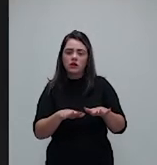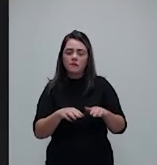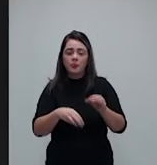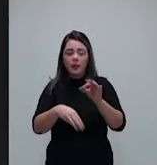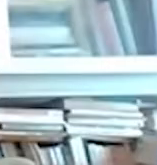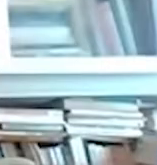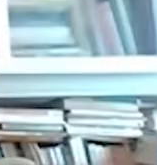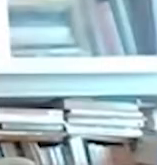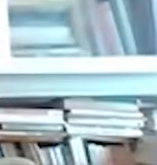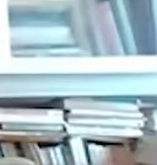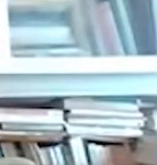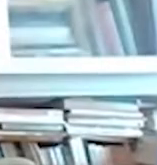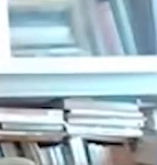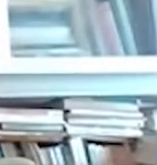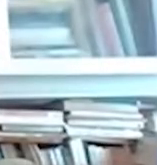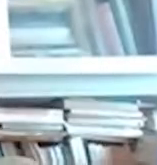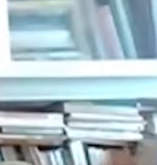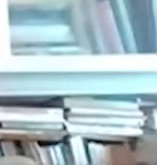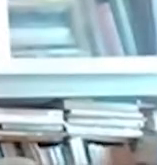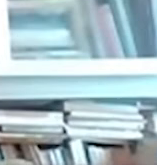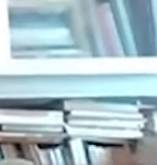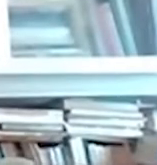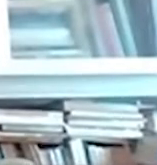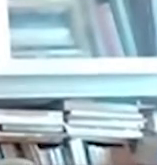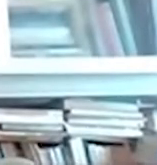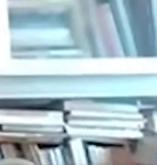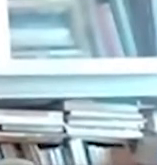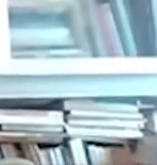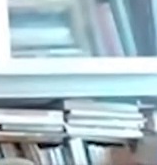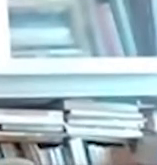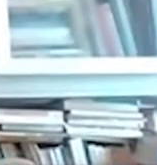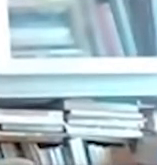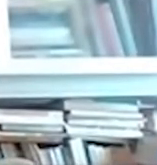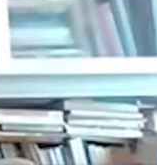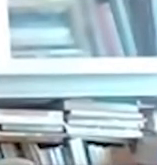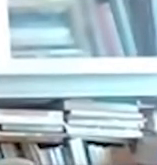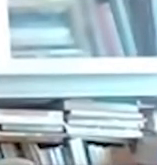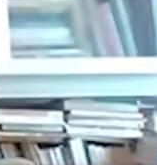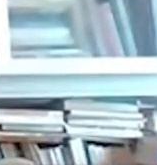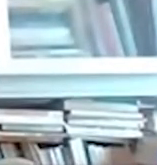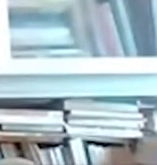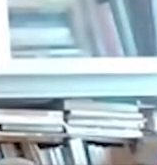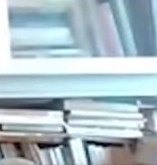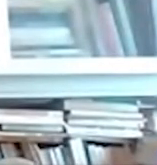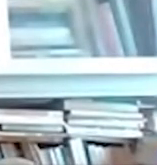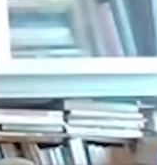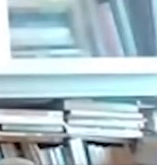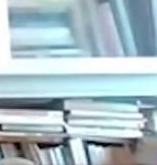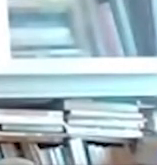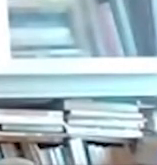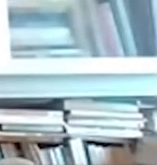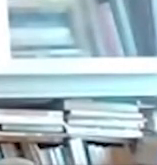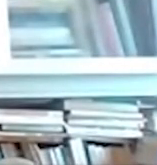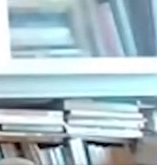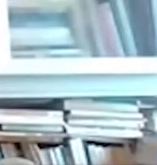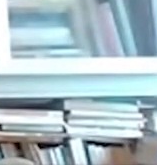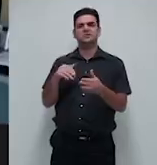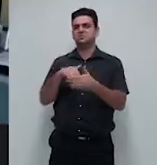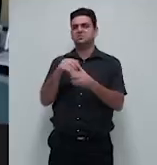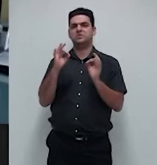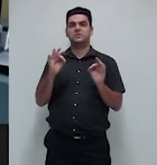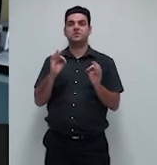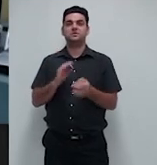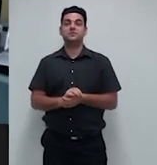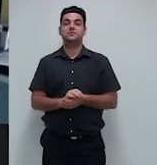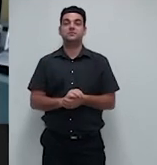do MPF. Por unanimidade, a turma seguiu o voto do relator e determinou a anulação do acórdão dos embargos de declaração